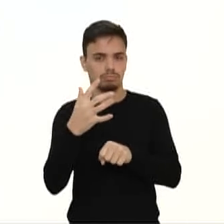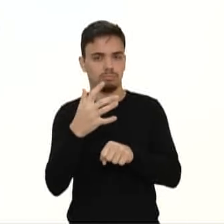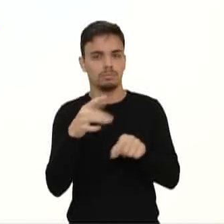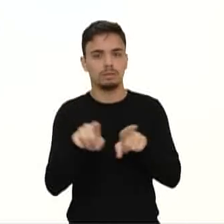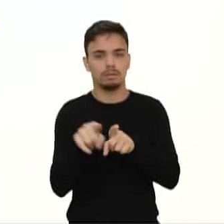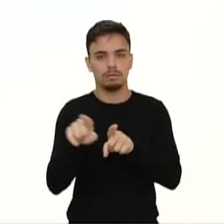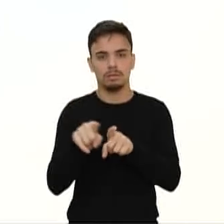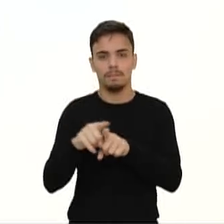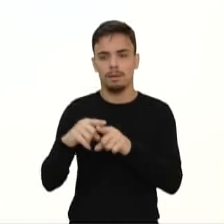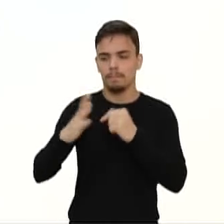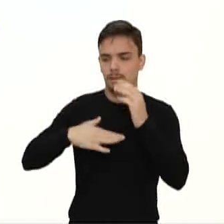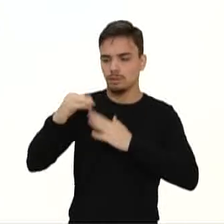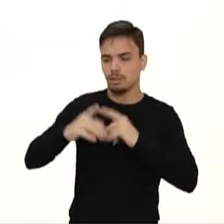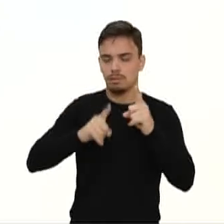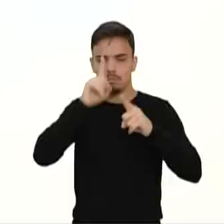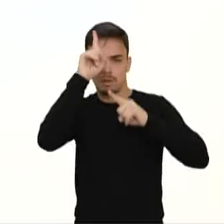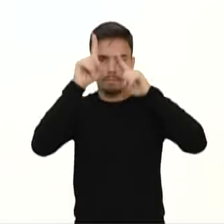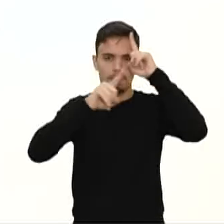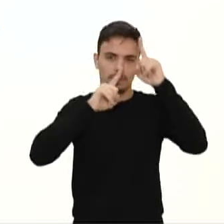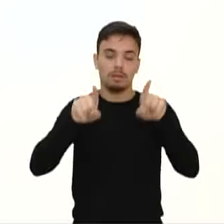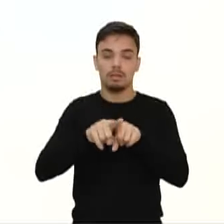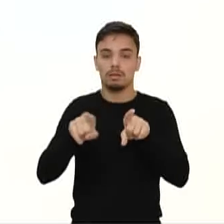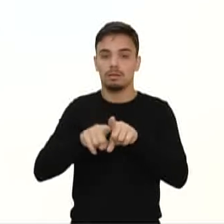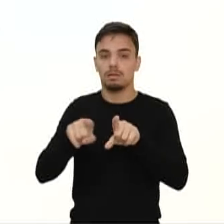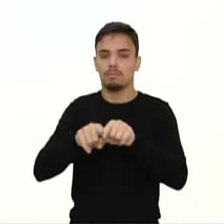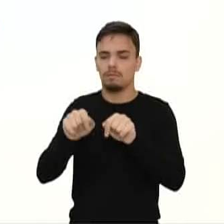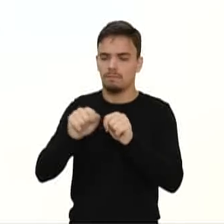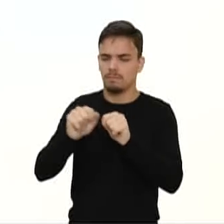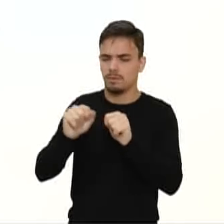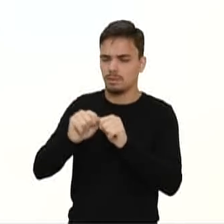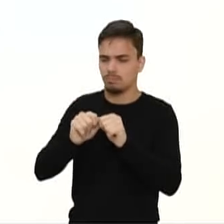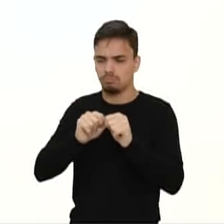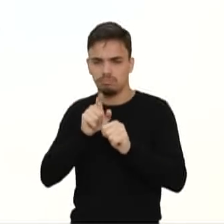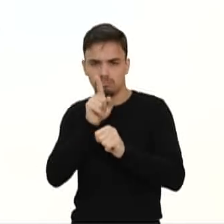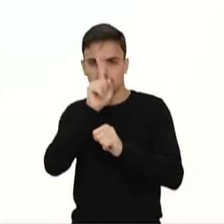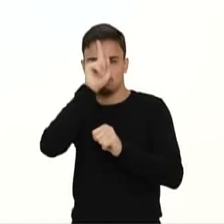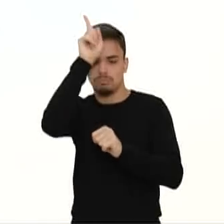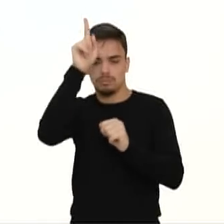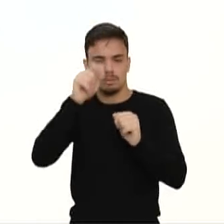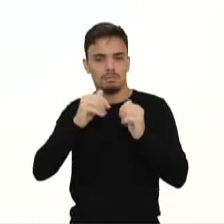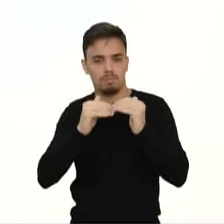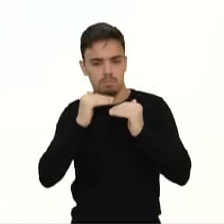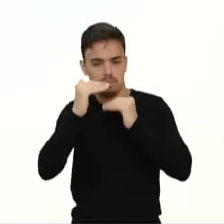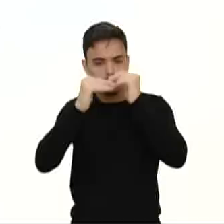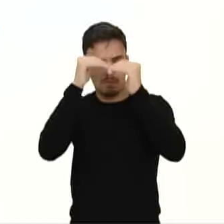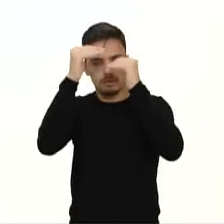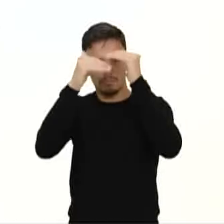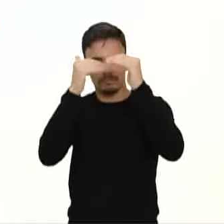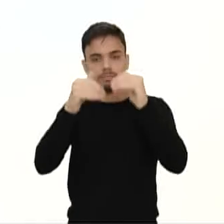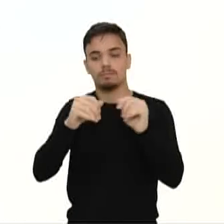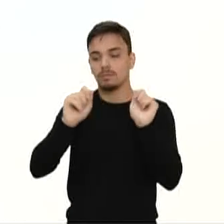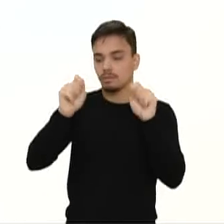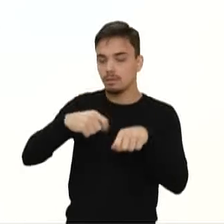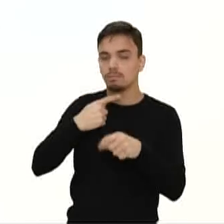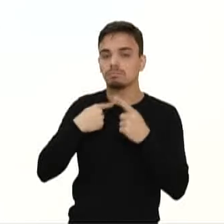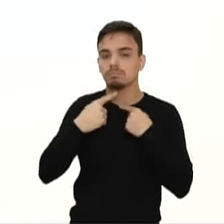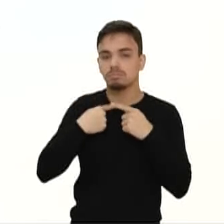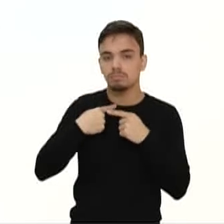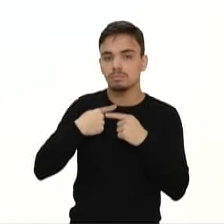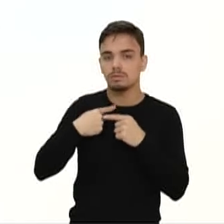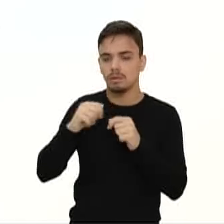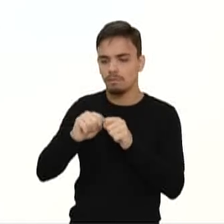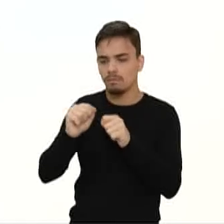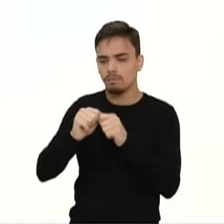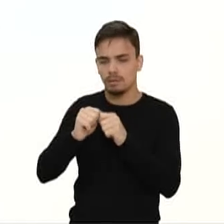prática suas ideias e aguçar a sua criatividade. Quem deseja começar a atuar como